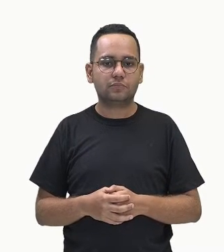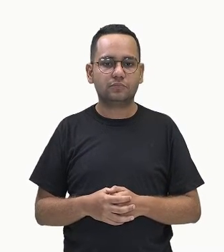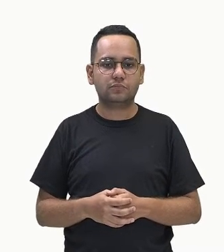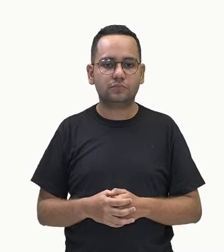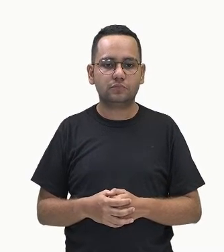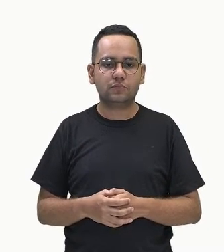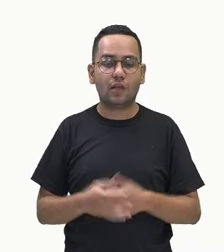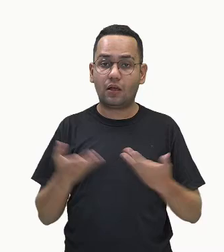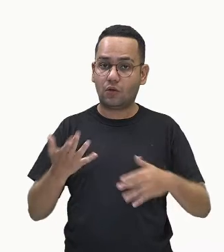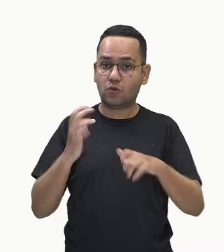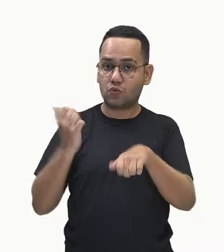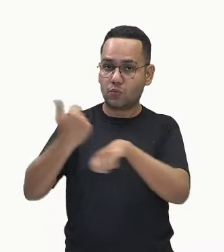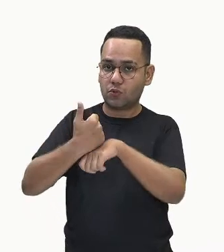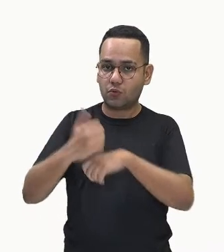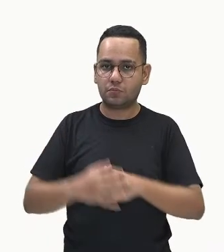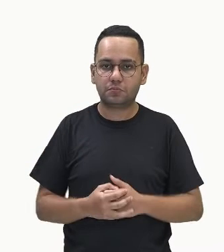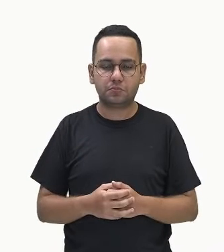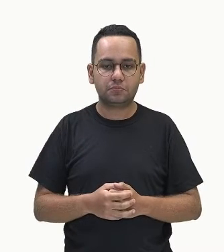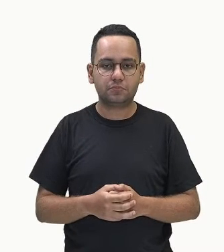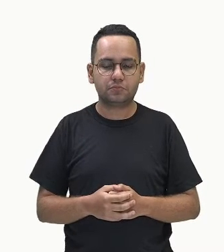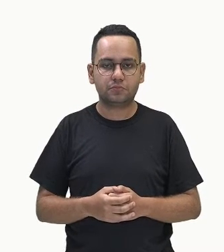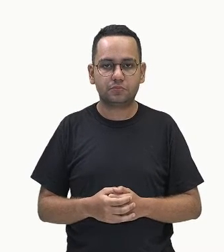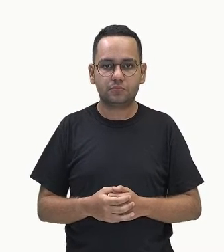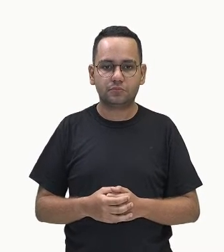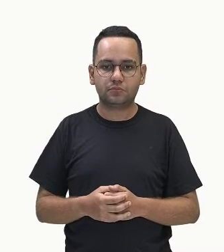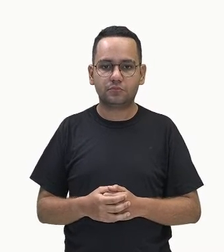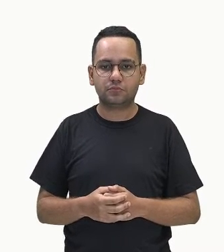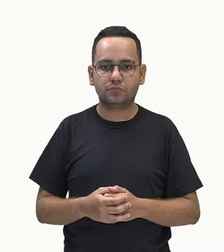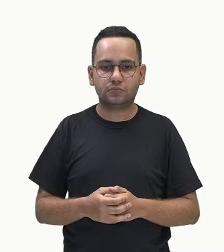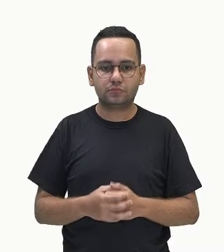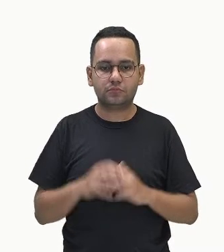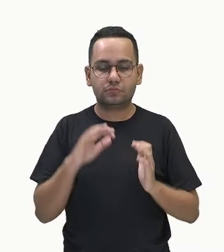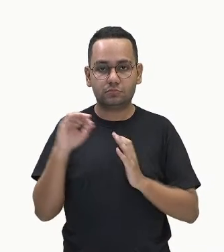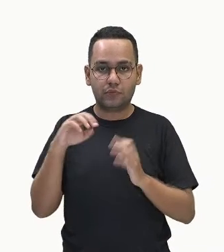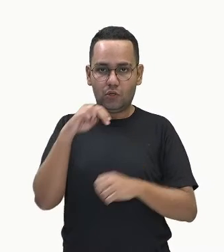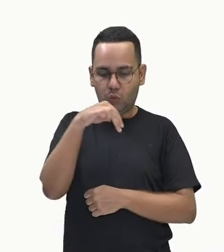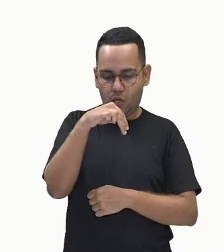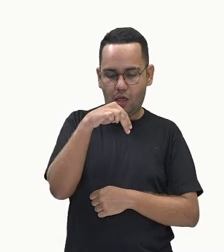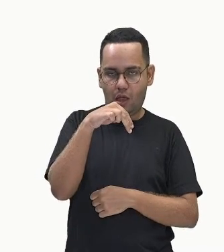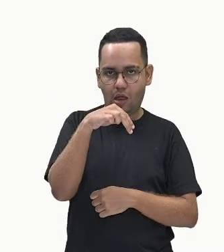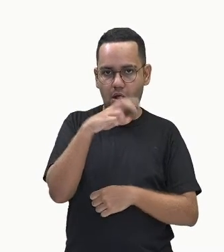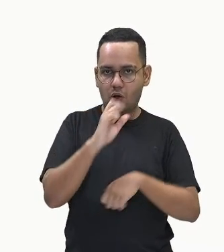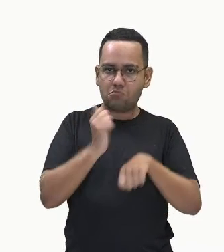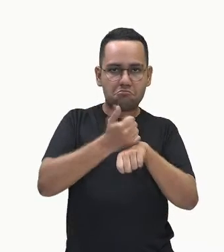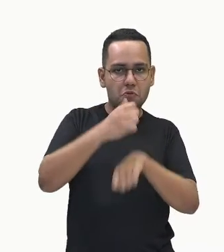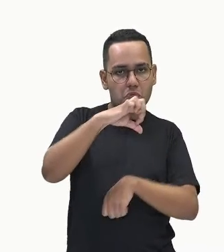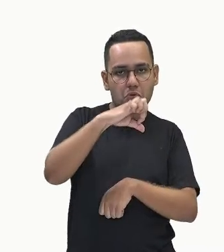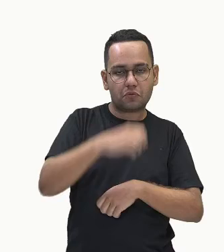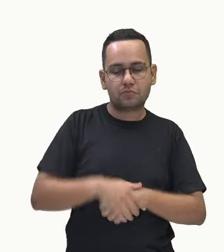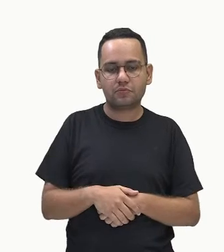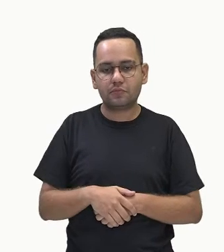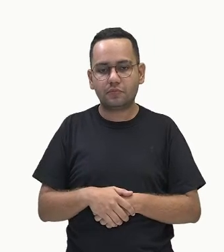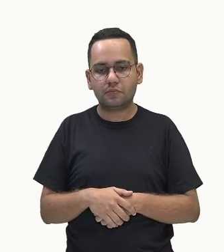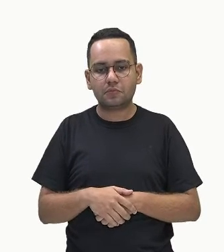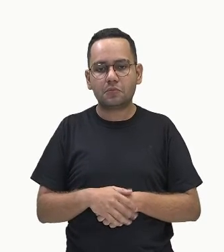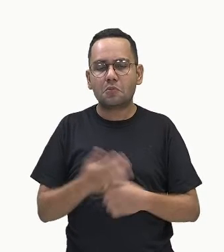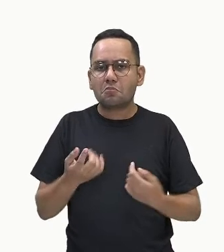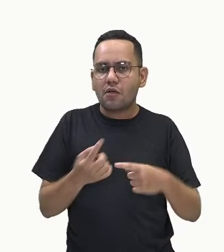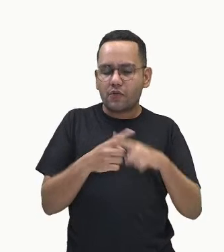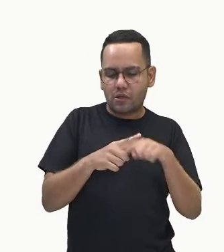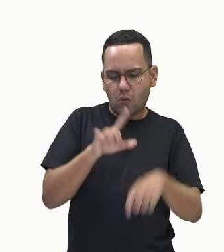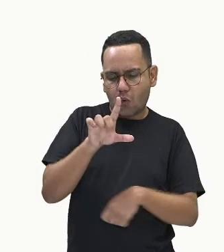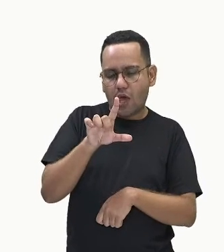substituir, certo? No lugar do N, eu vou colocar 9. No lugar de L, que